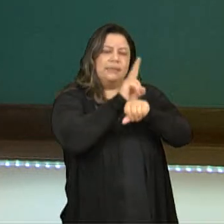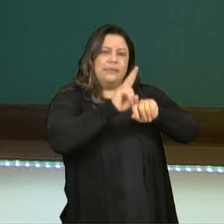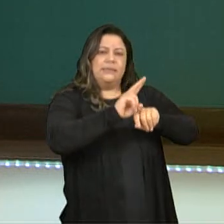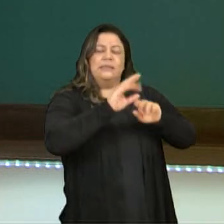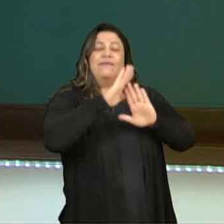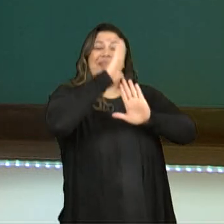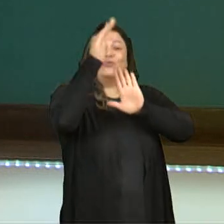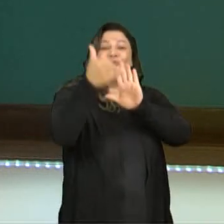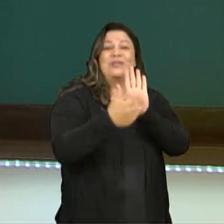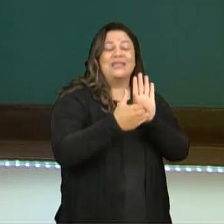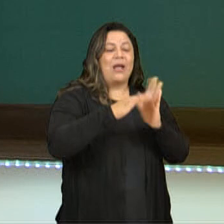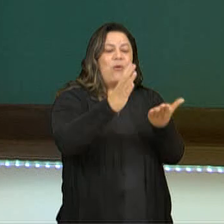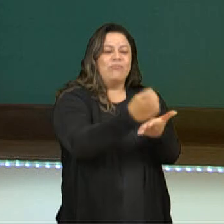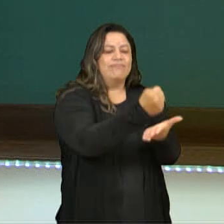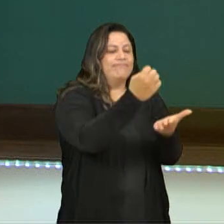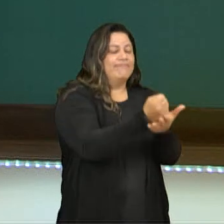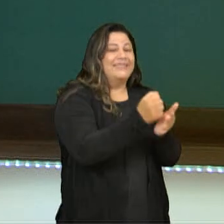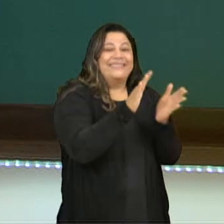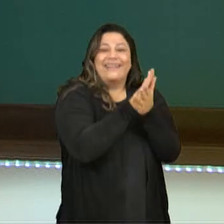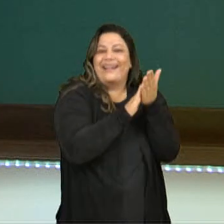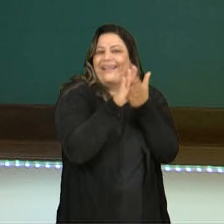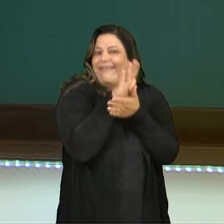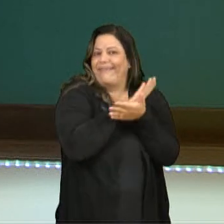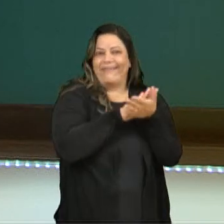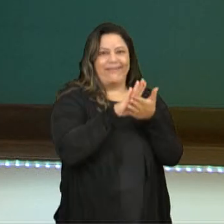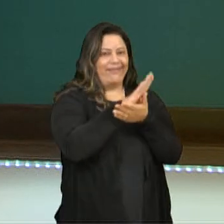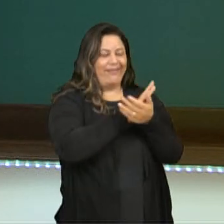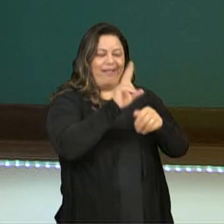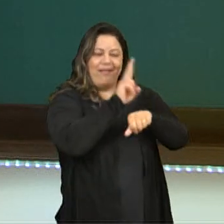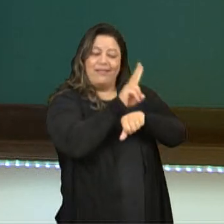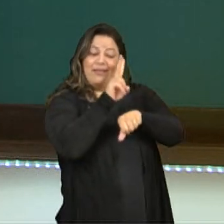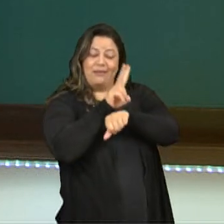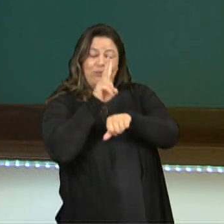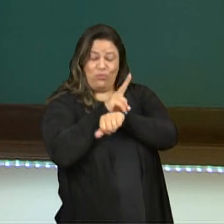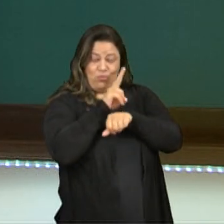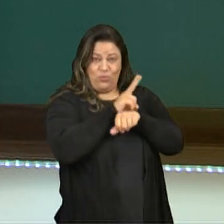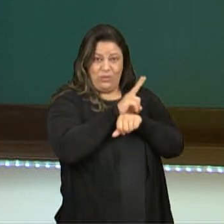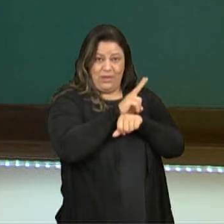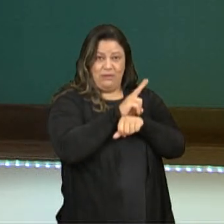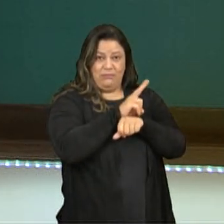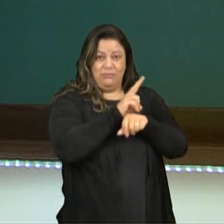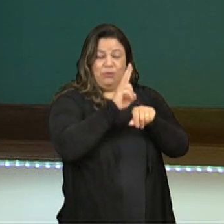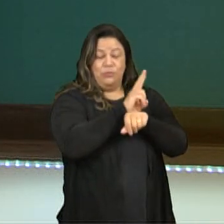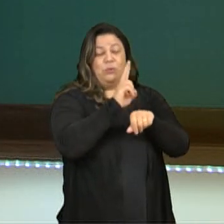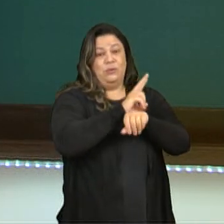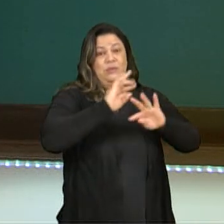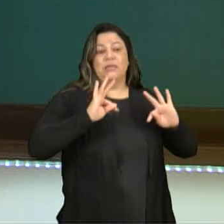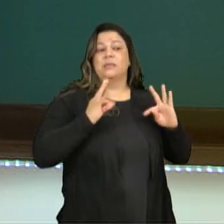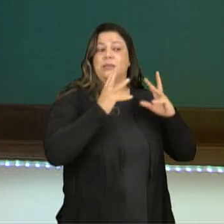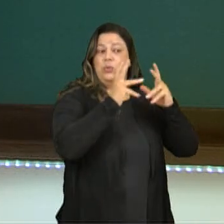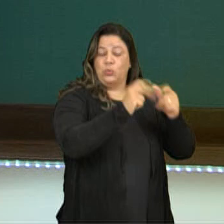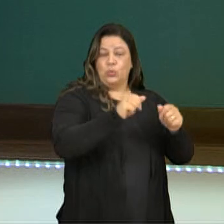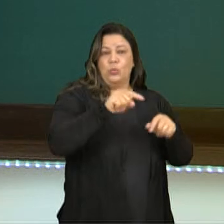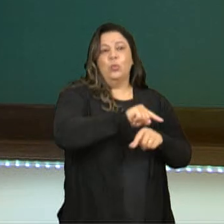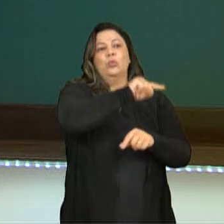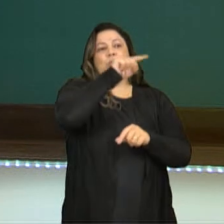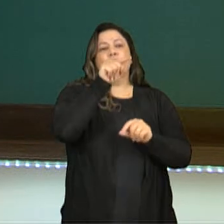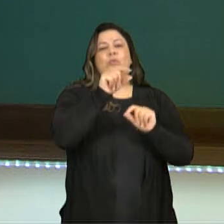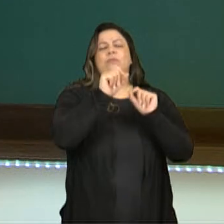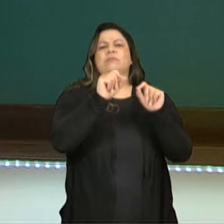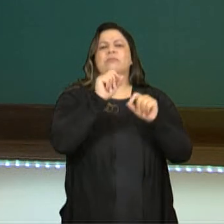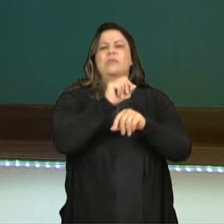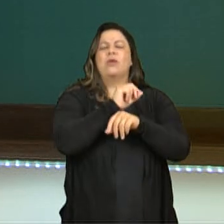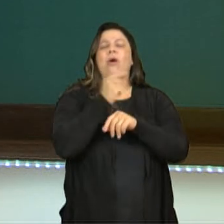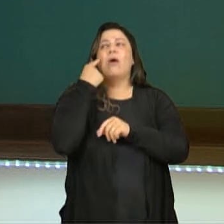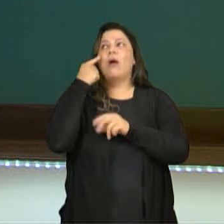não se pode retirar recursos dali. As unidades de proteção integral. Estação ecológica é um